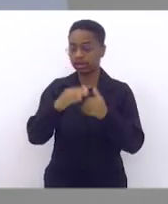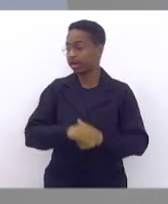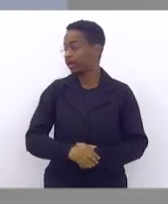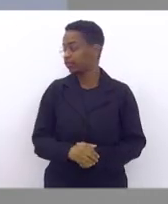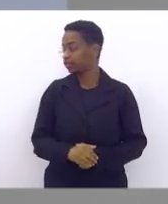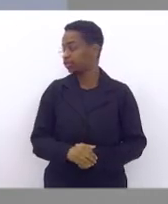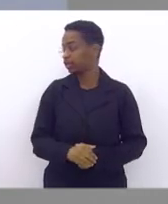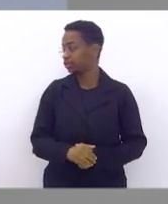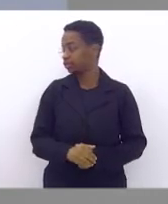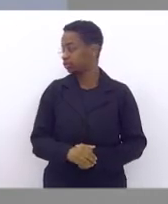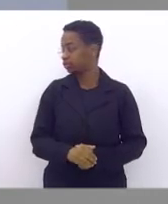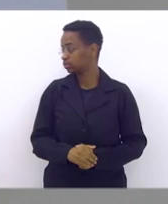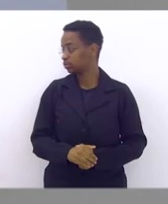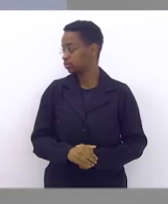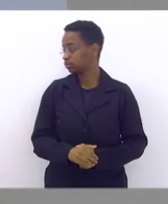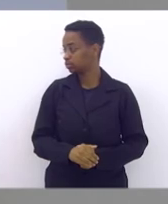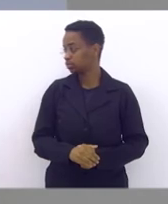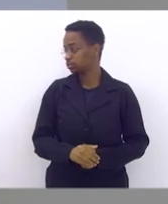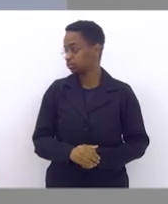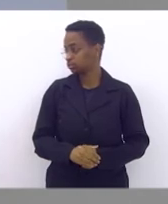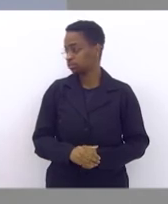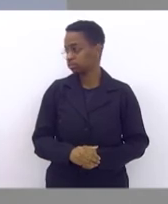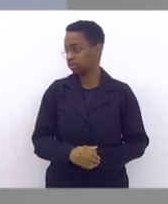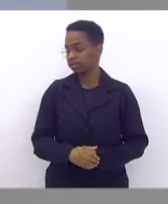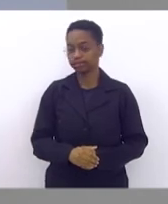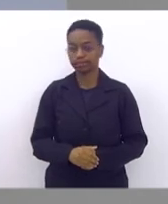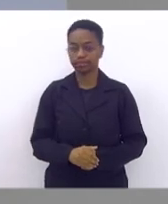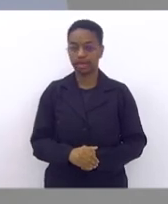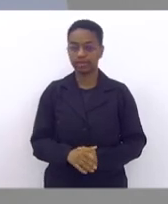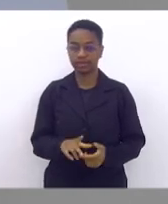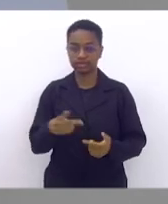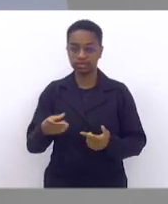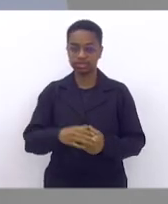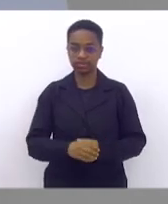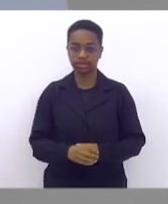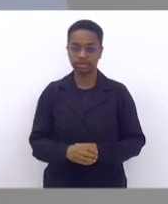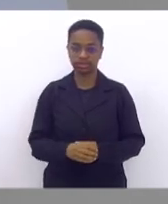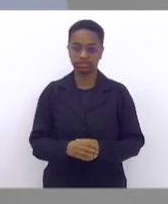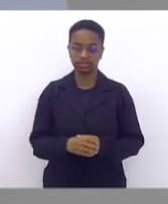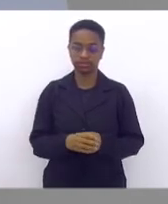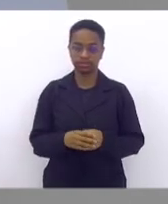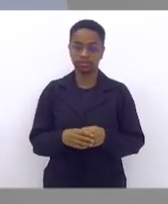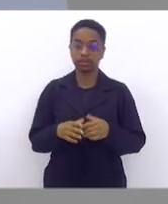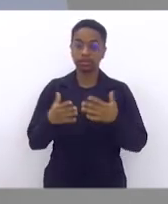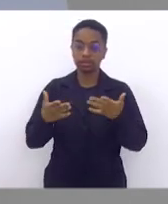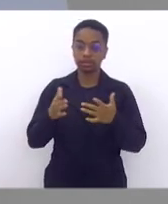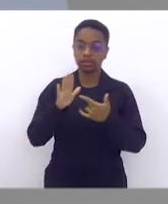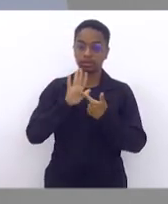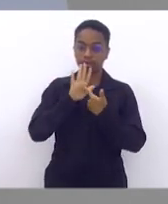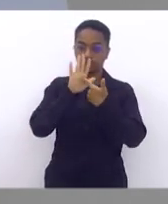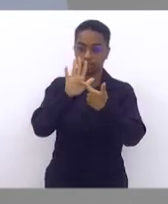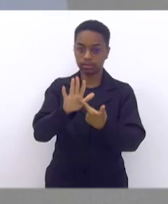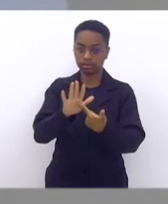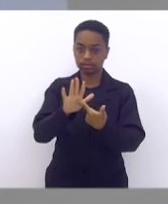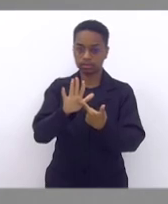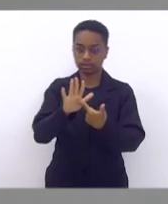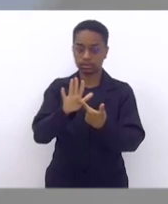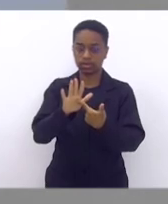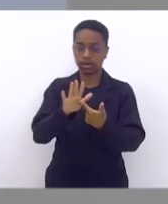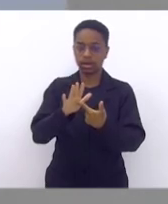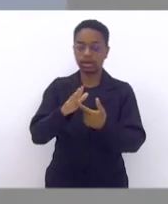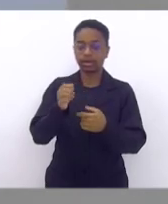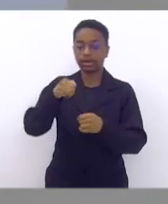não uma identificação da forma como é feita, onde uma foto é apresentada e a